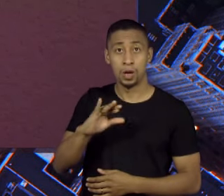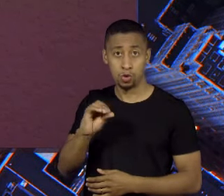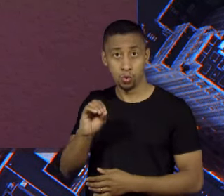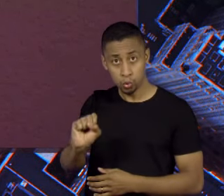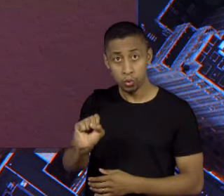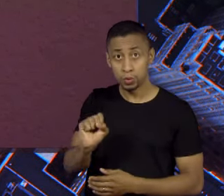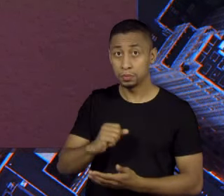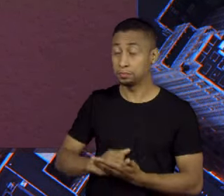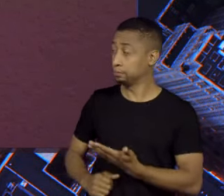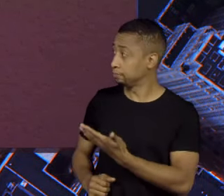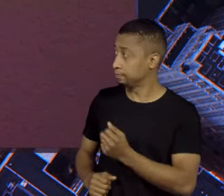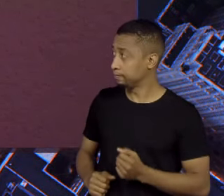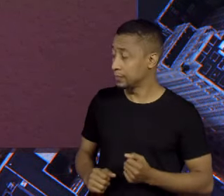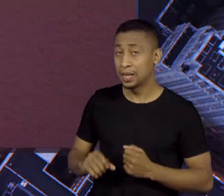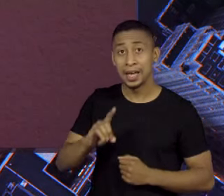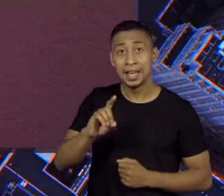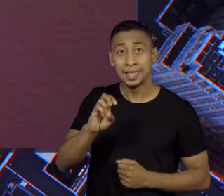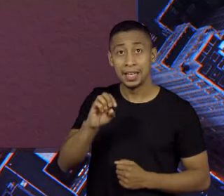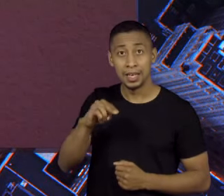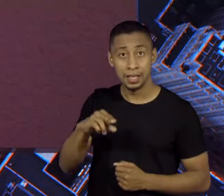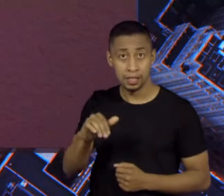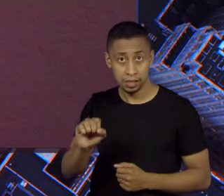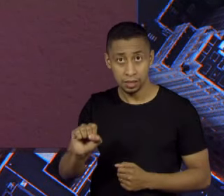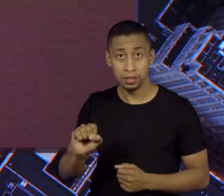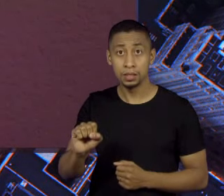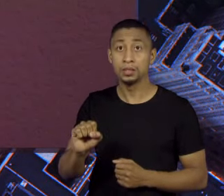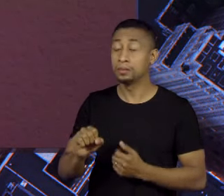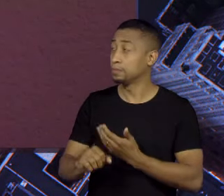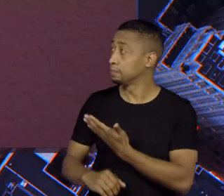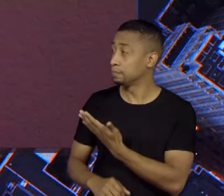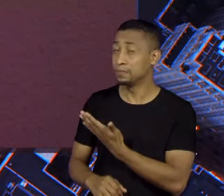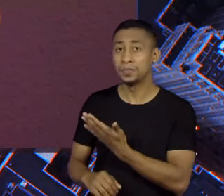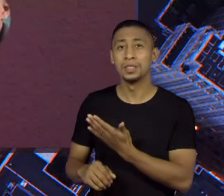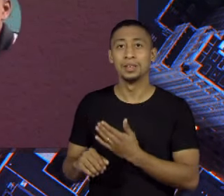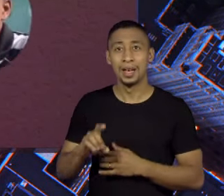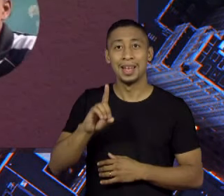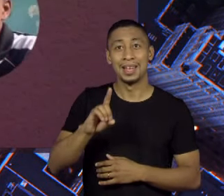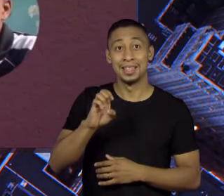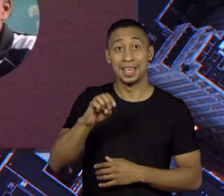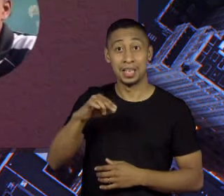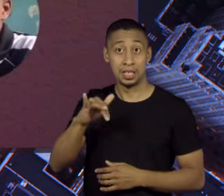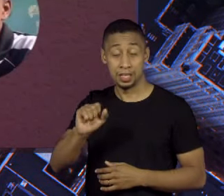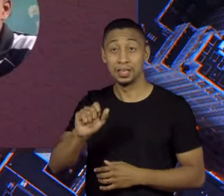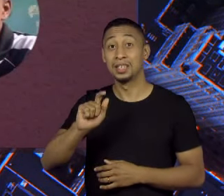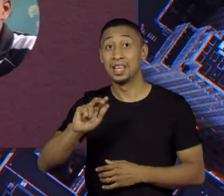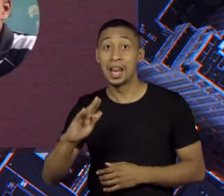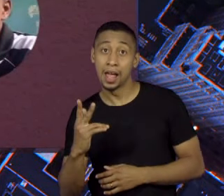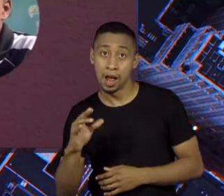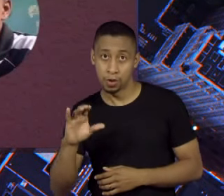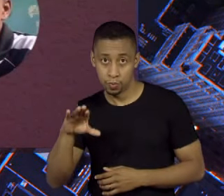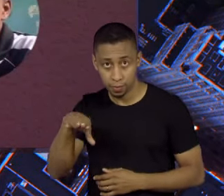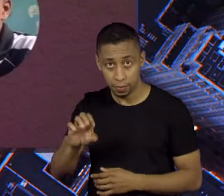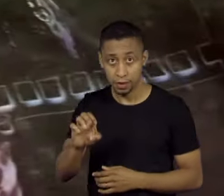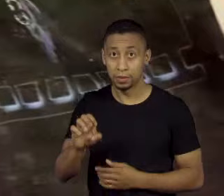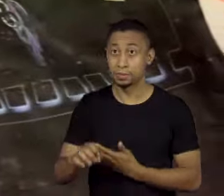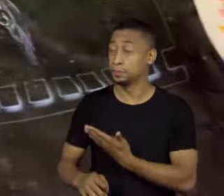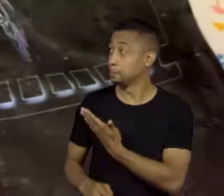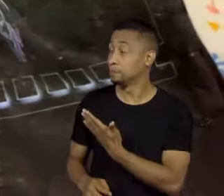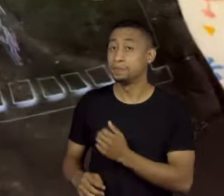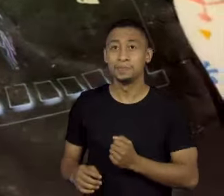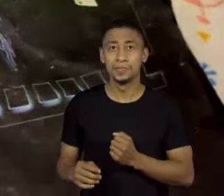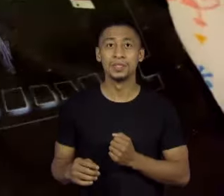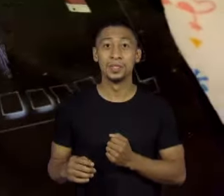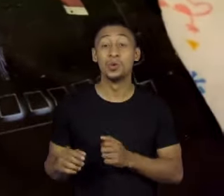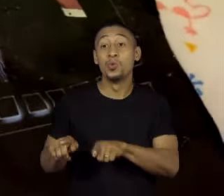Oliveira dos Santos, Denis Henrique Quirino da Silva e Denis Guilherme dos Santos Franco, o irmão